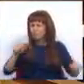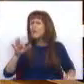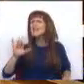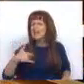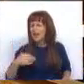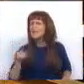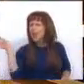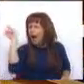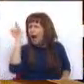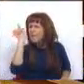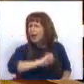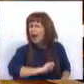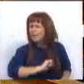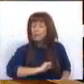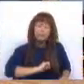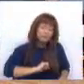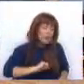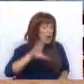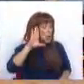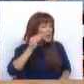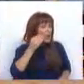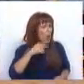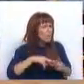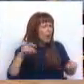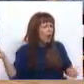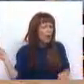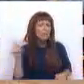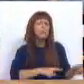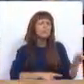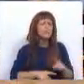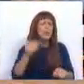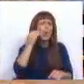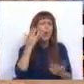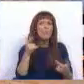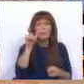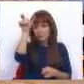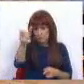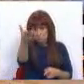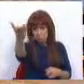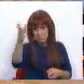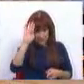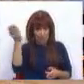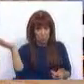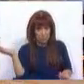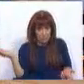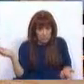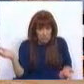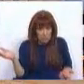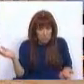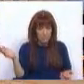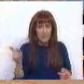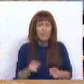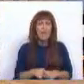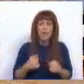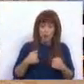CDS, eu não sei como é que esses autárquicos se deslocaram, mas V. Exª saberá. Eu, da